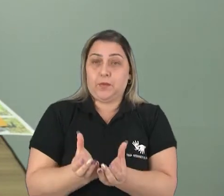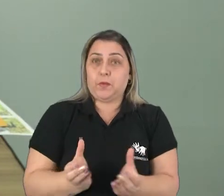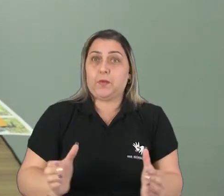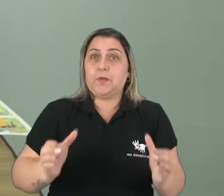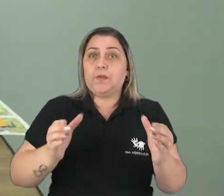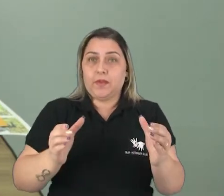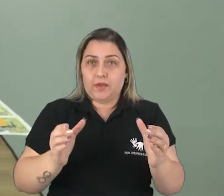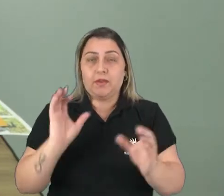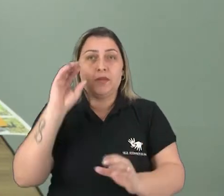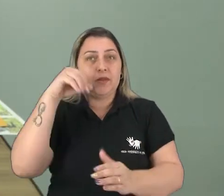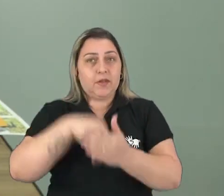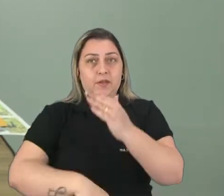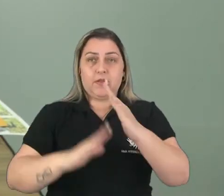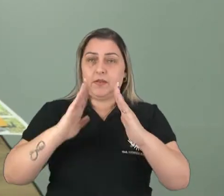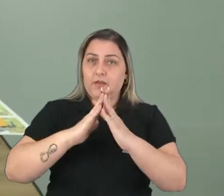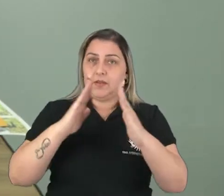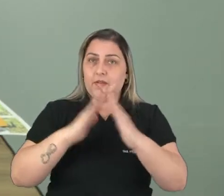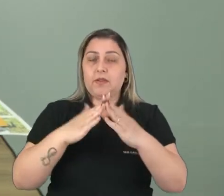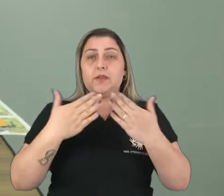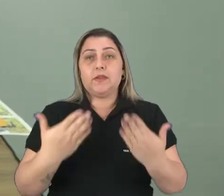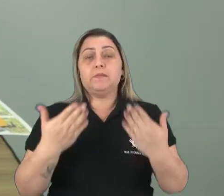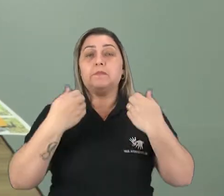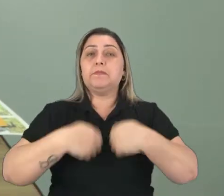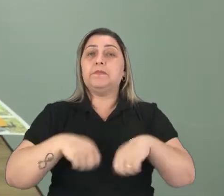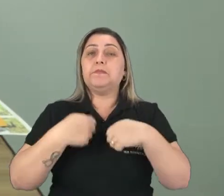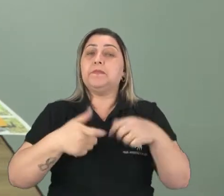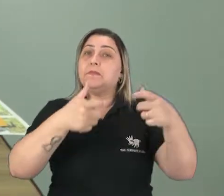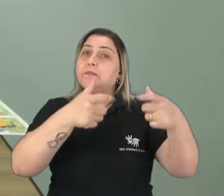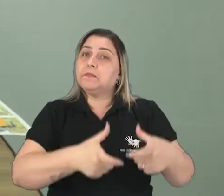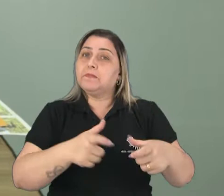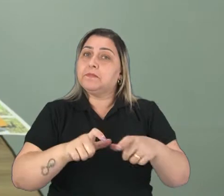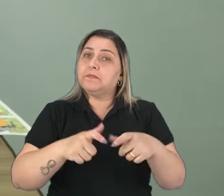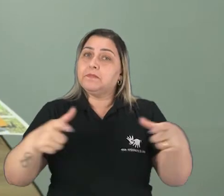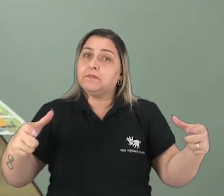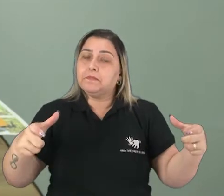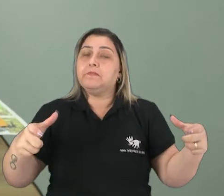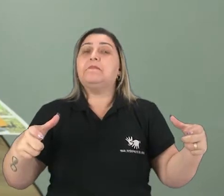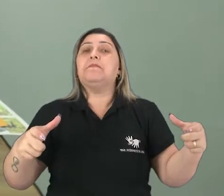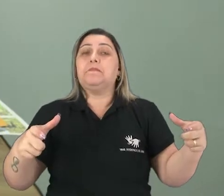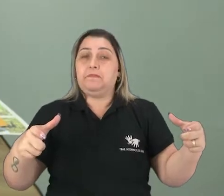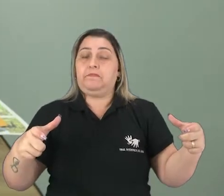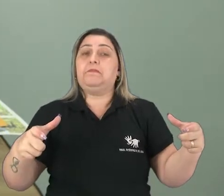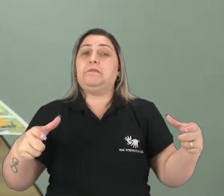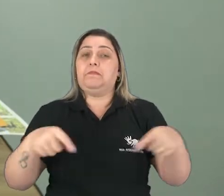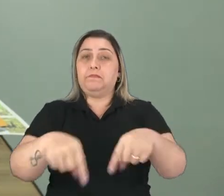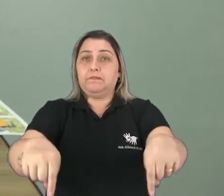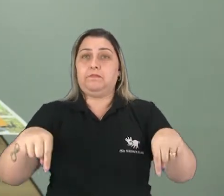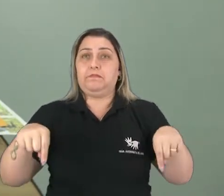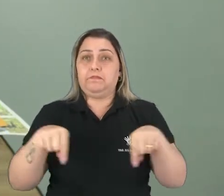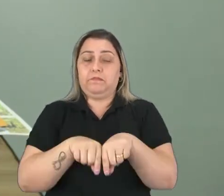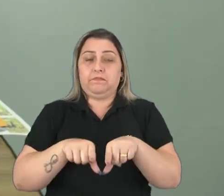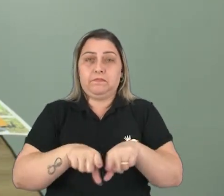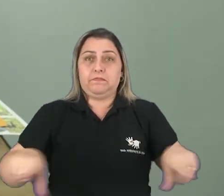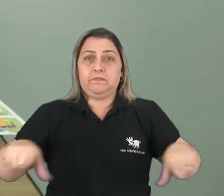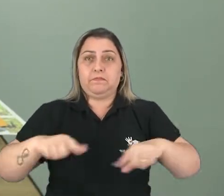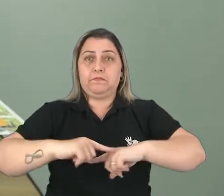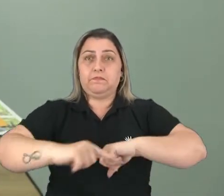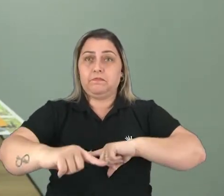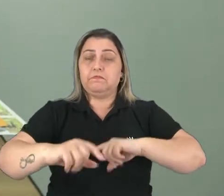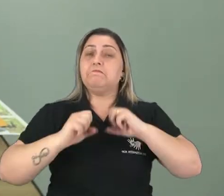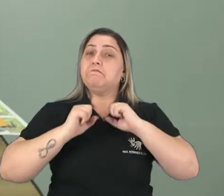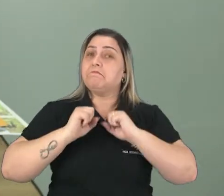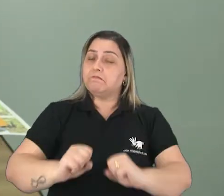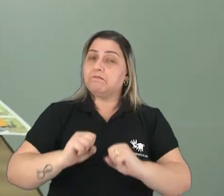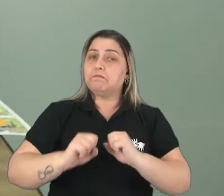vaso dentro de casa. Então, elas precisam de um espaço maior, seja no quintal, que seja bem amplo, para que